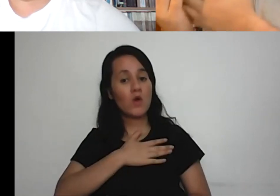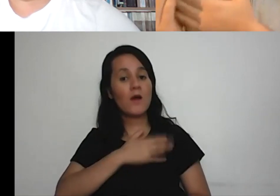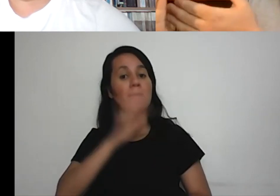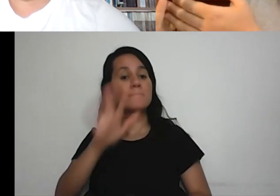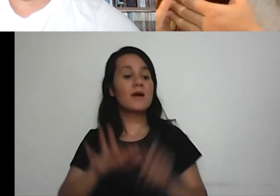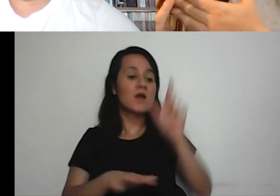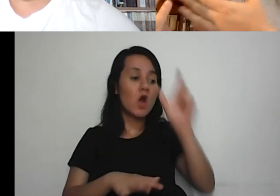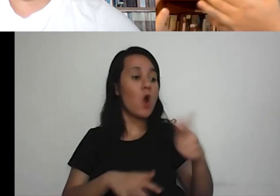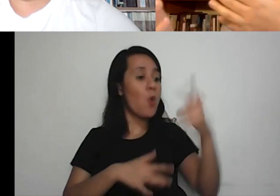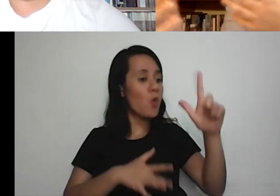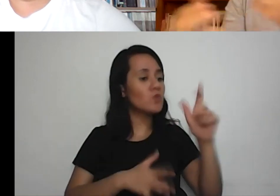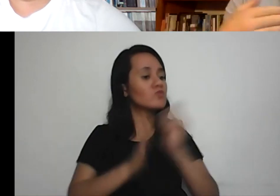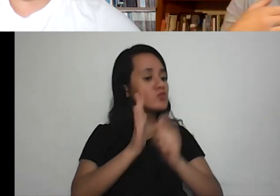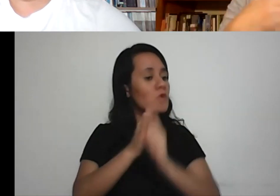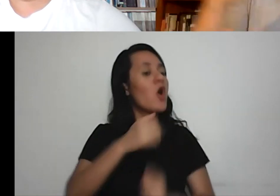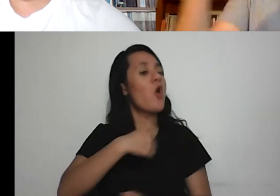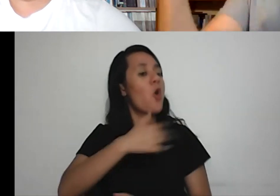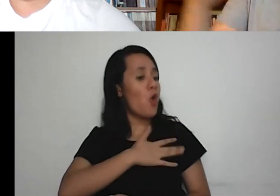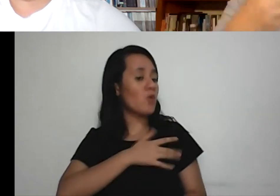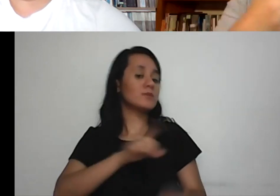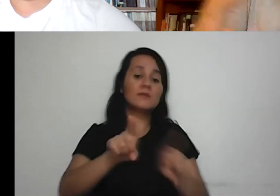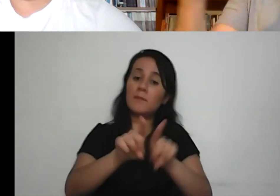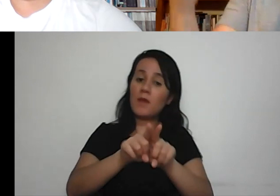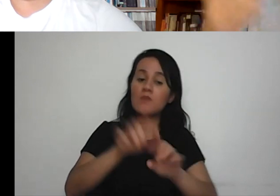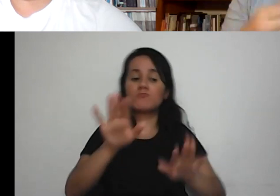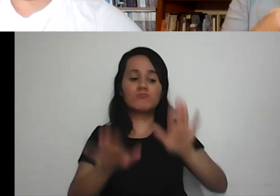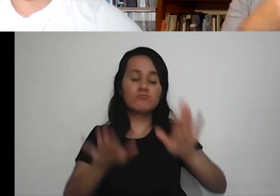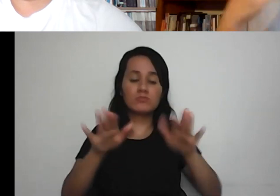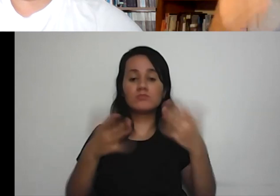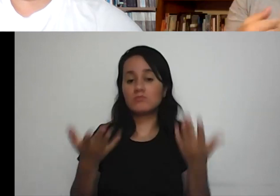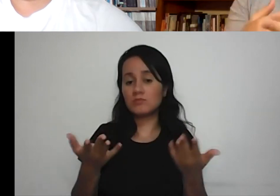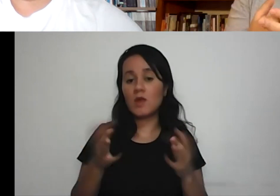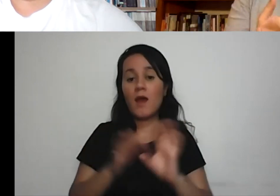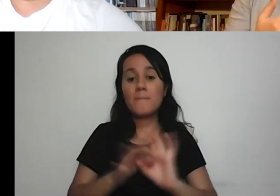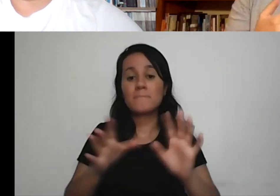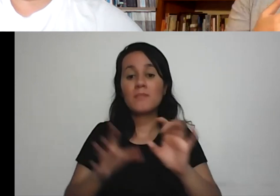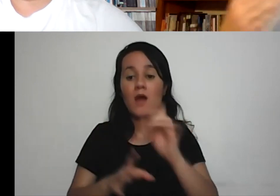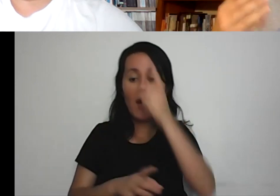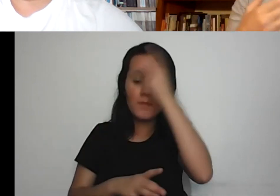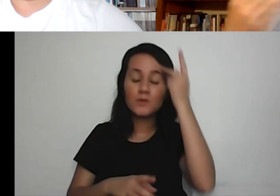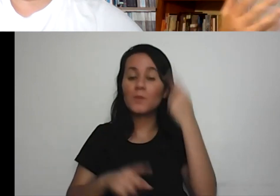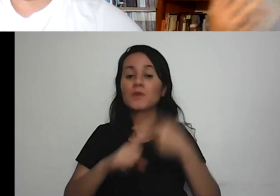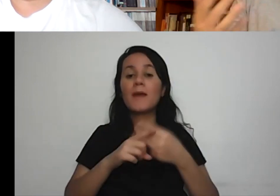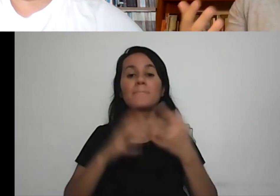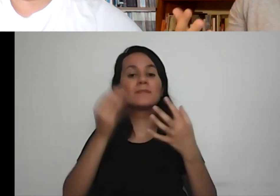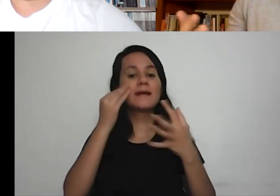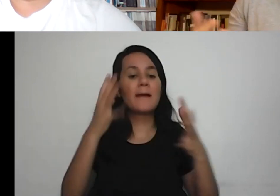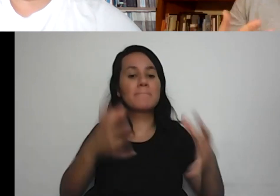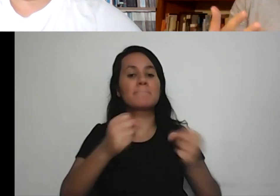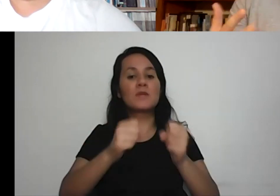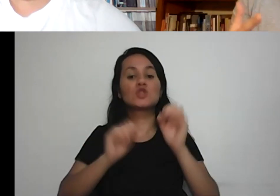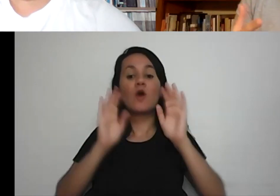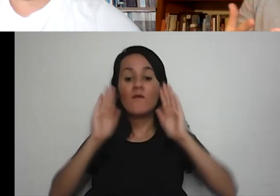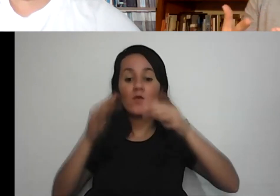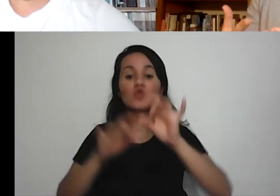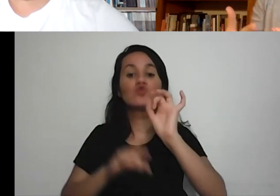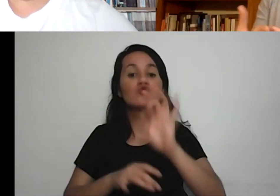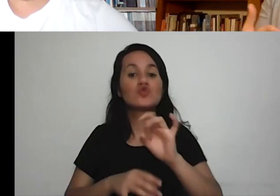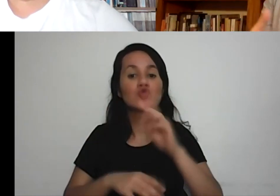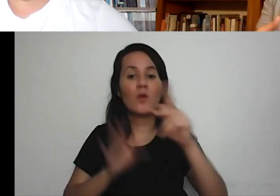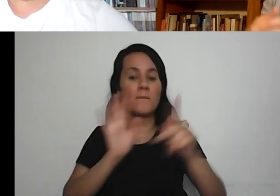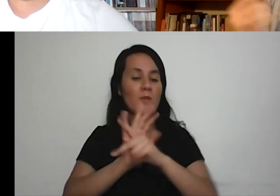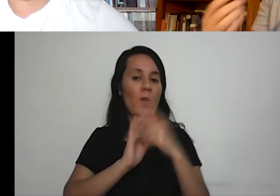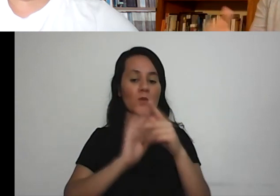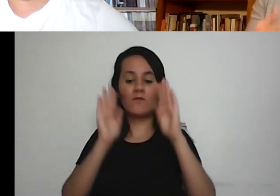goste deste outro aqui. Quer dizer, você permite que as pessoas... Porque a ideia também não é prender ninguém dentro de um horizonte que já é seu, por exemplo,